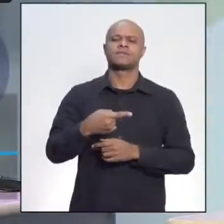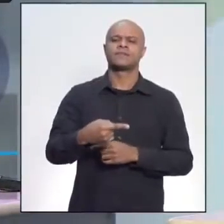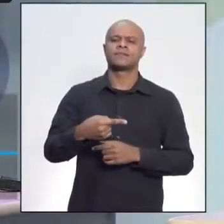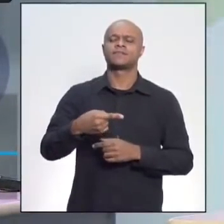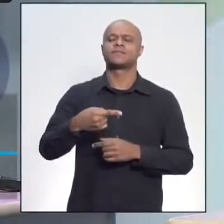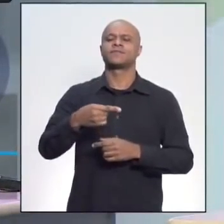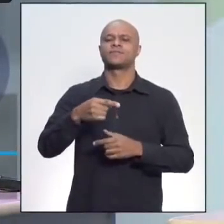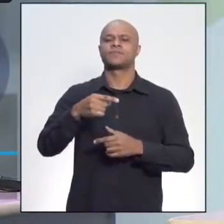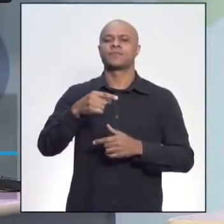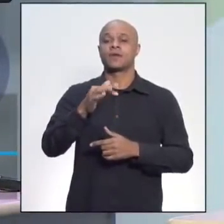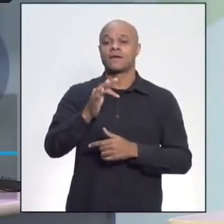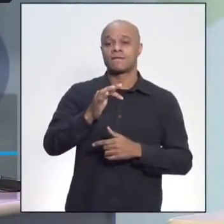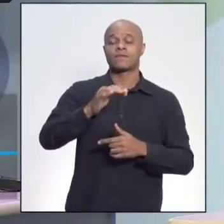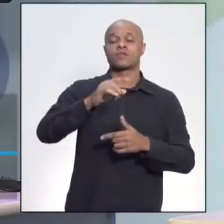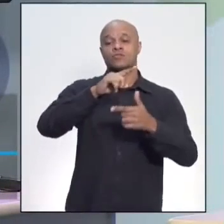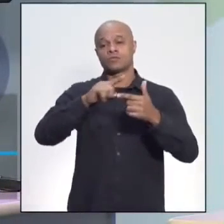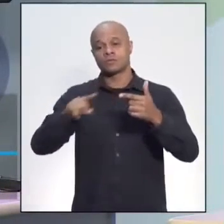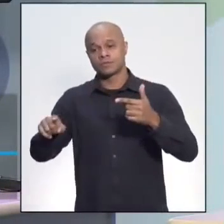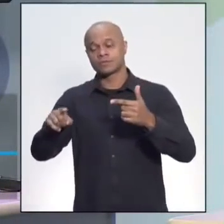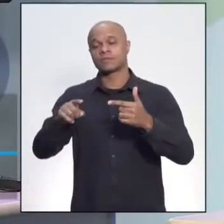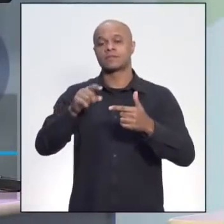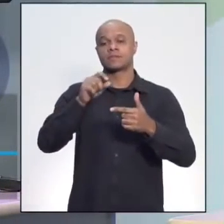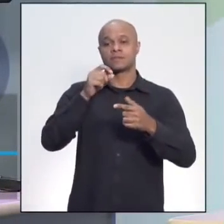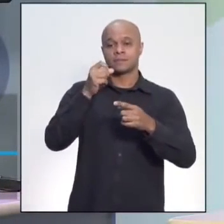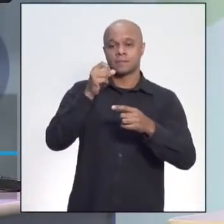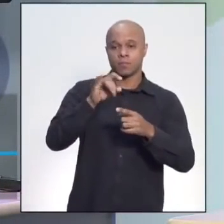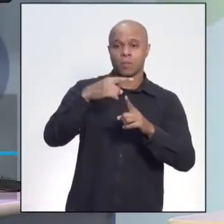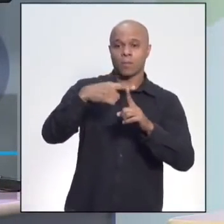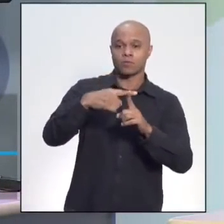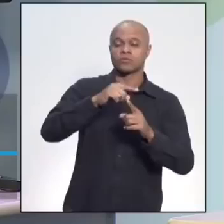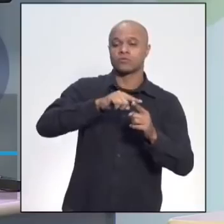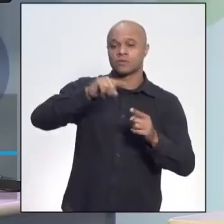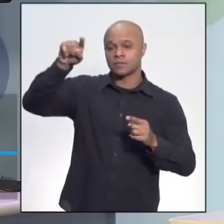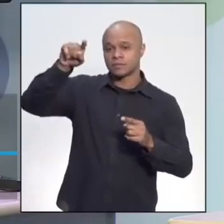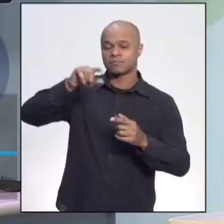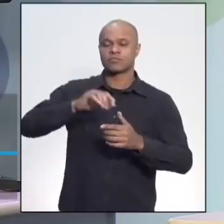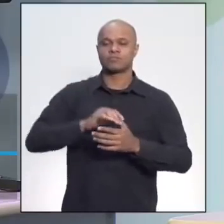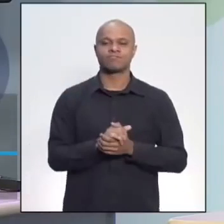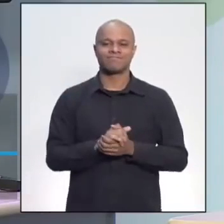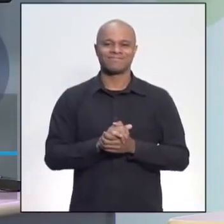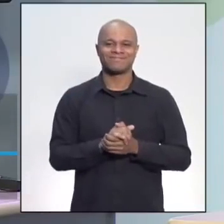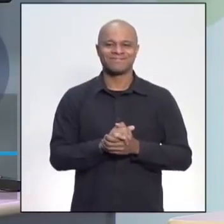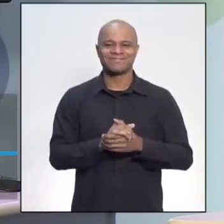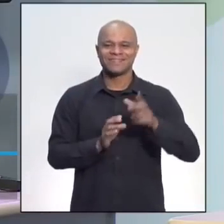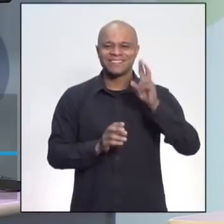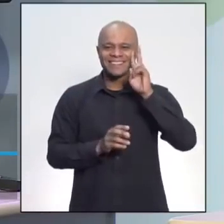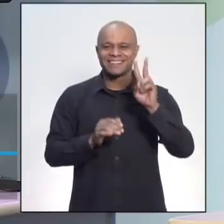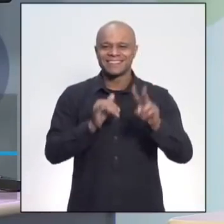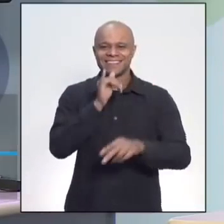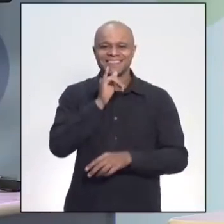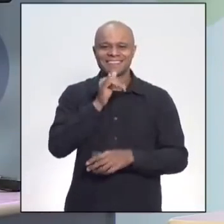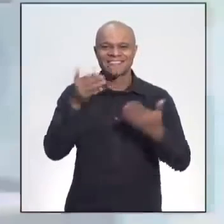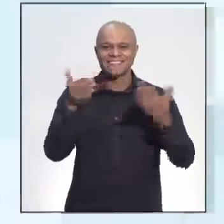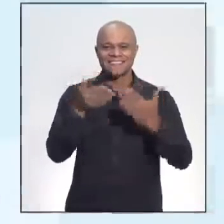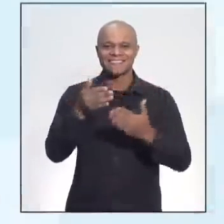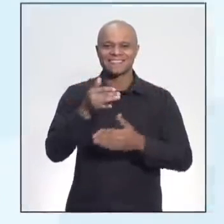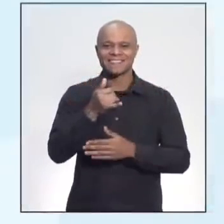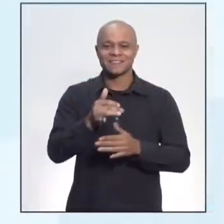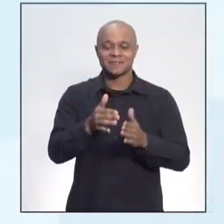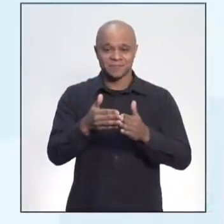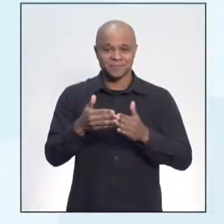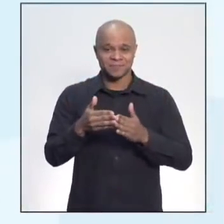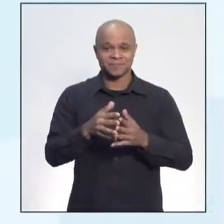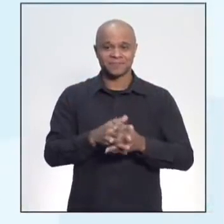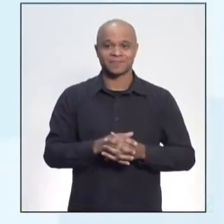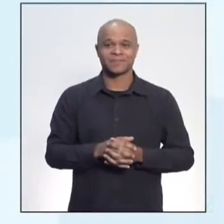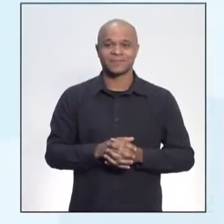a função é decrescente. Bom, vamos para um exemplo para entender isso, porque a teoria é meio assustadora, né? Exemplo, por favor.